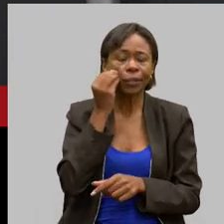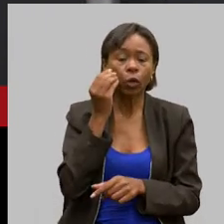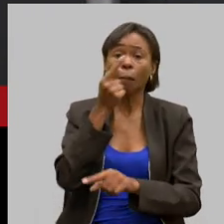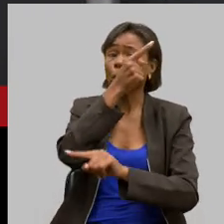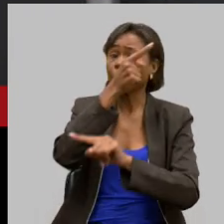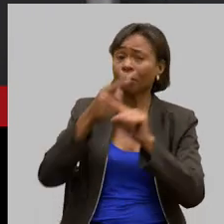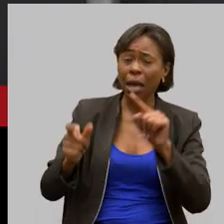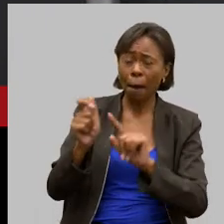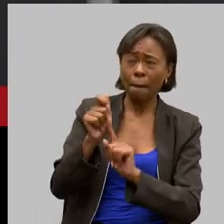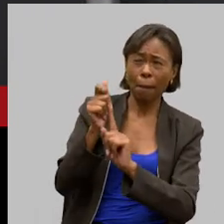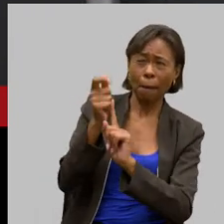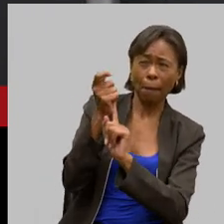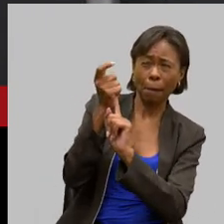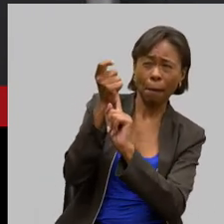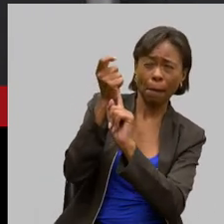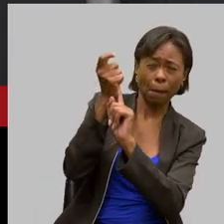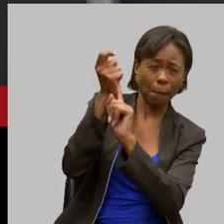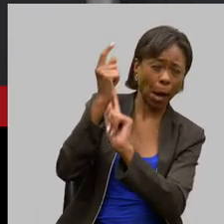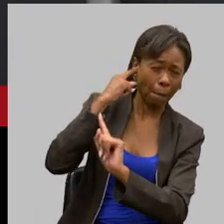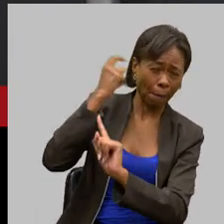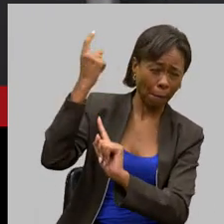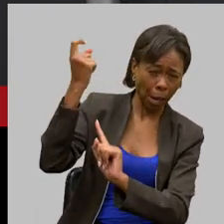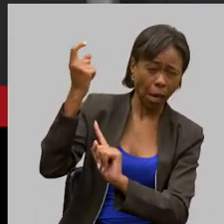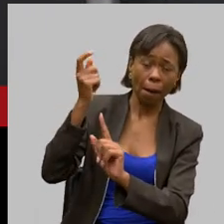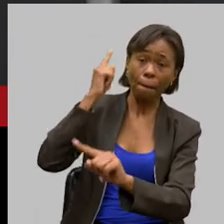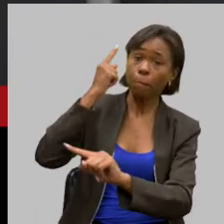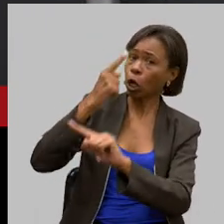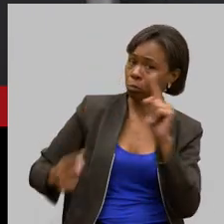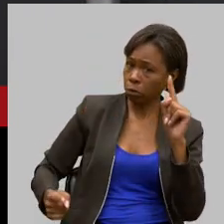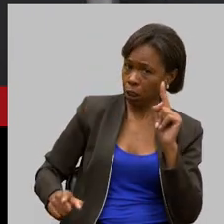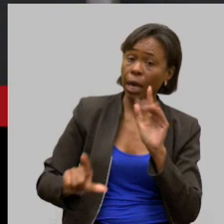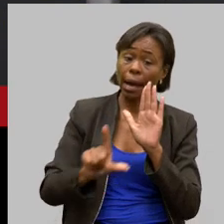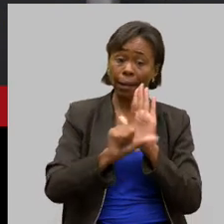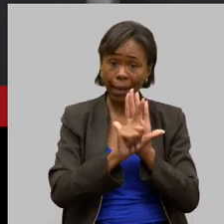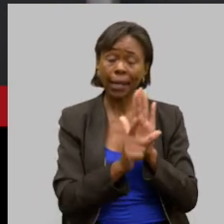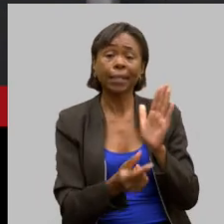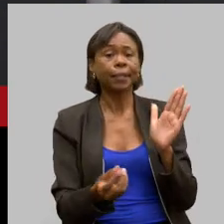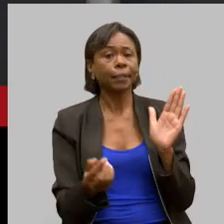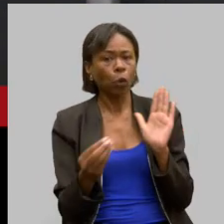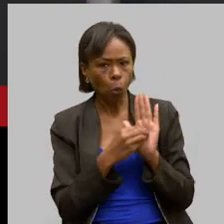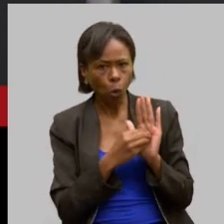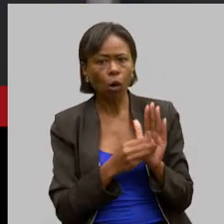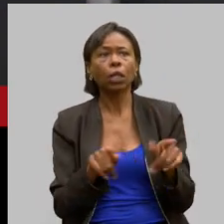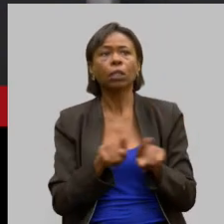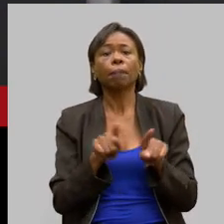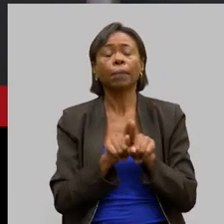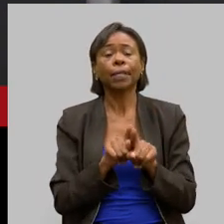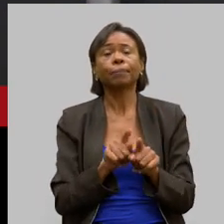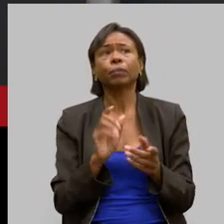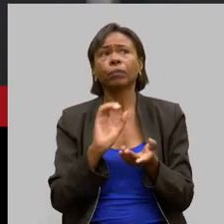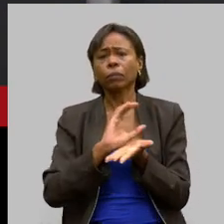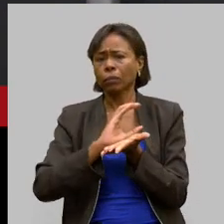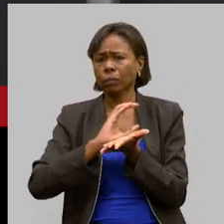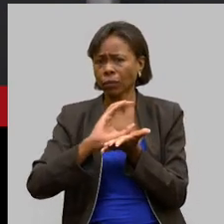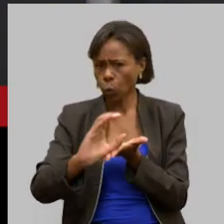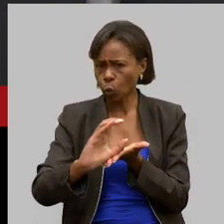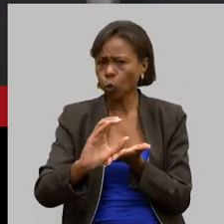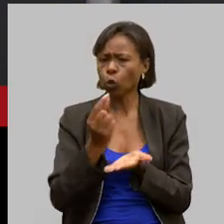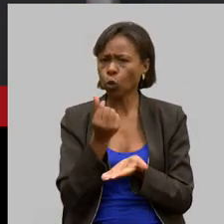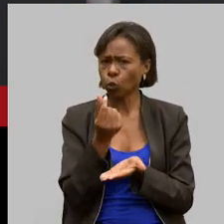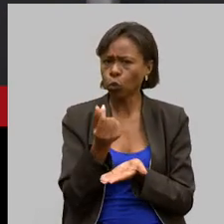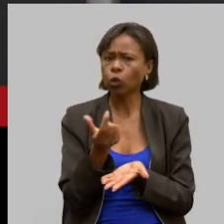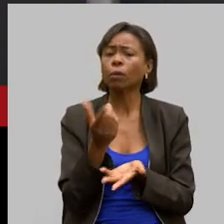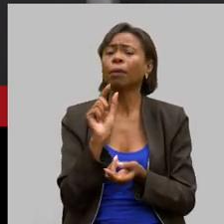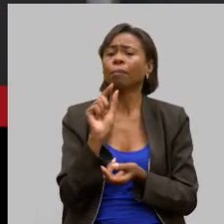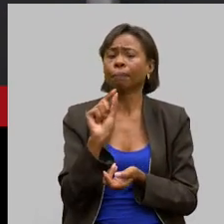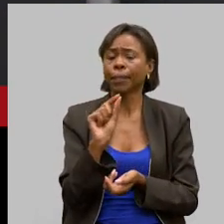estampido que a gente sabe que é importante pros autistas a gente também garantiu recurso para para entrega